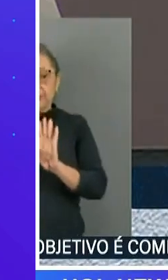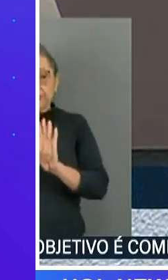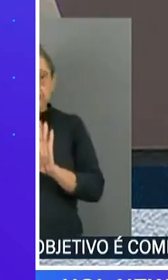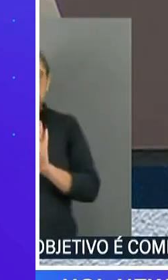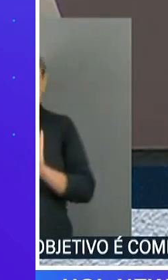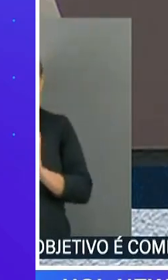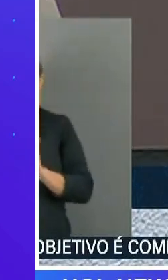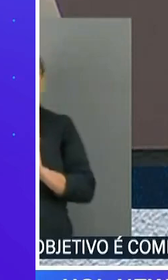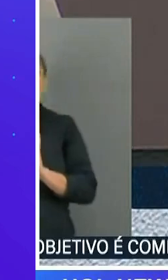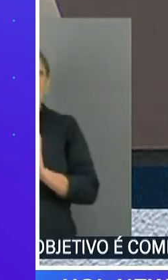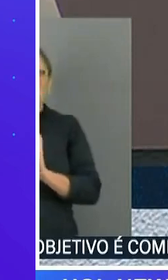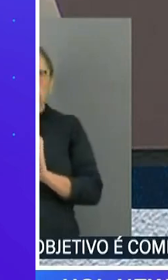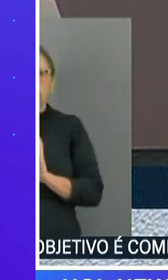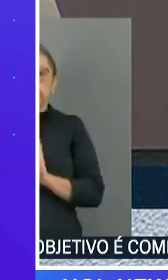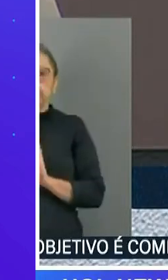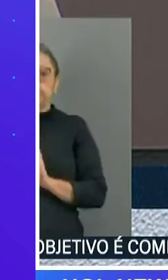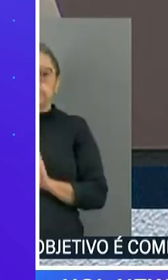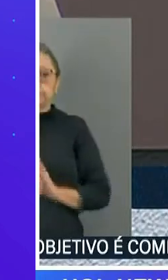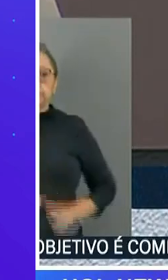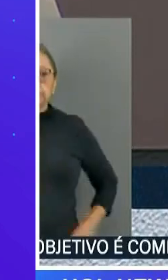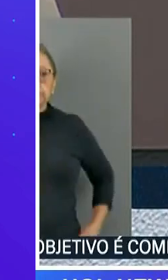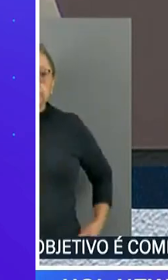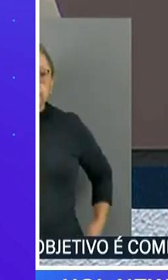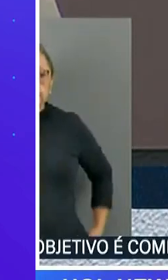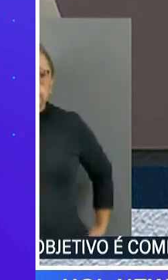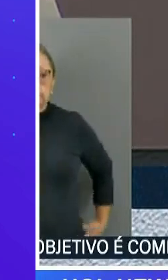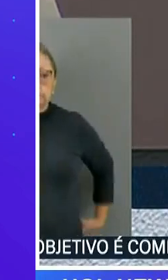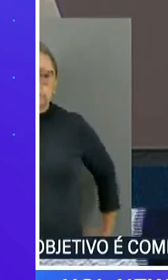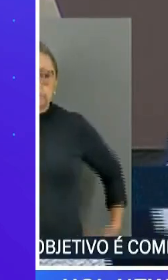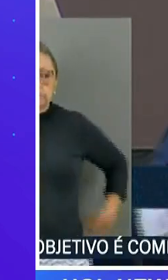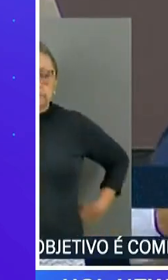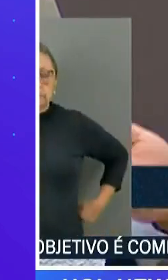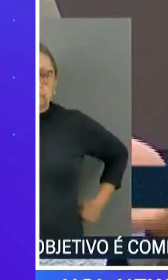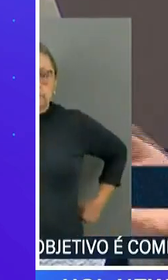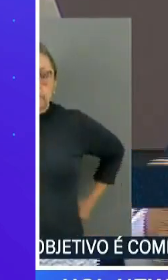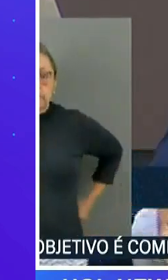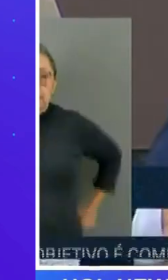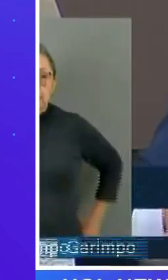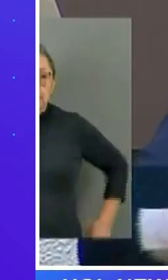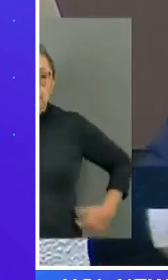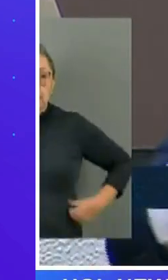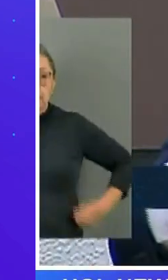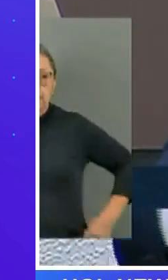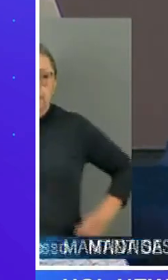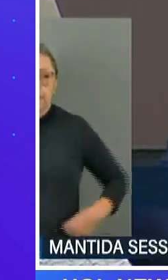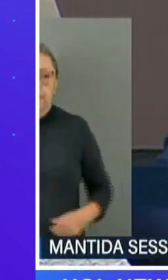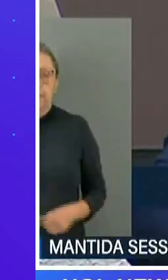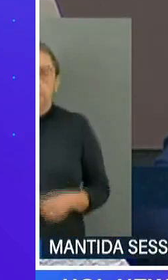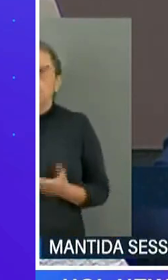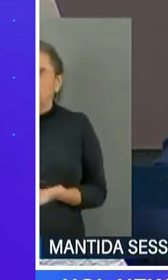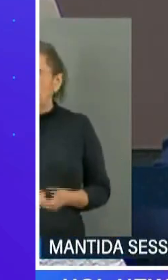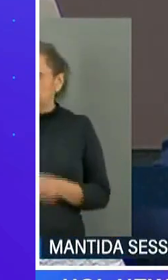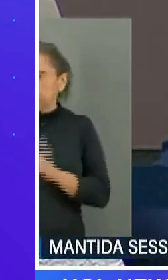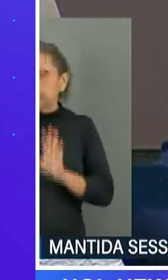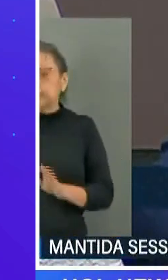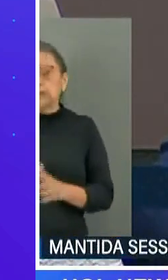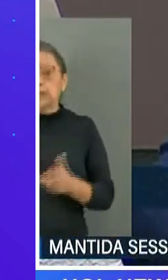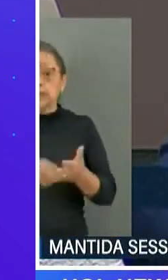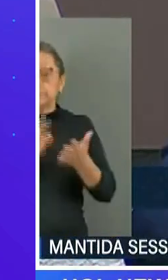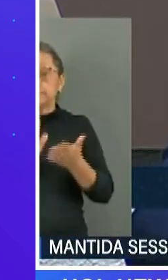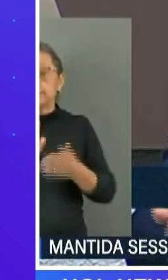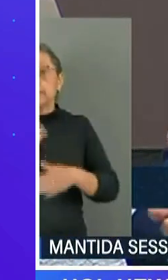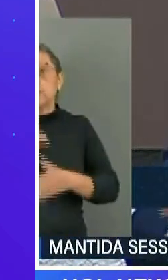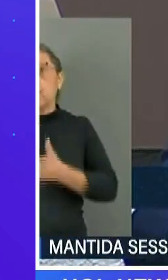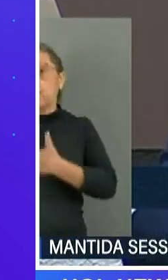é tanto que a gente viu aquela cena do Sérgio moro chegando e dando um tapinha nas costas dele foi muito nesse sentido de